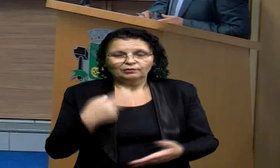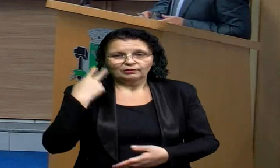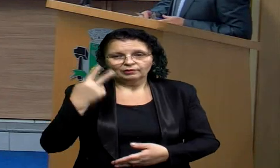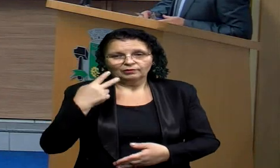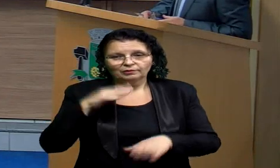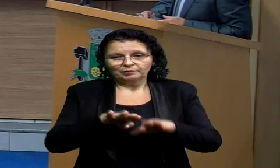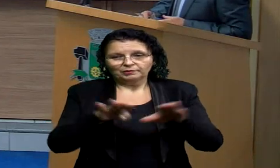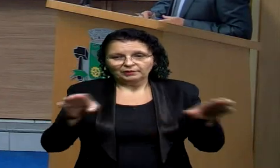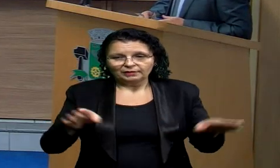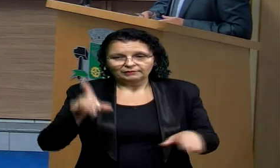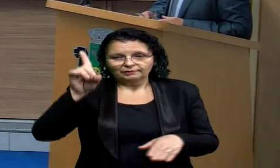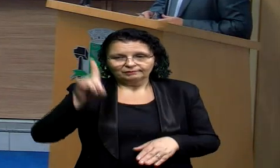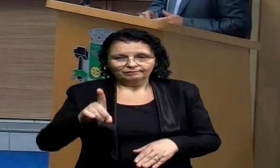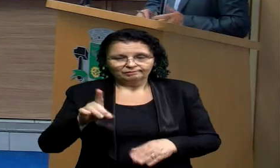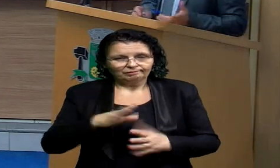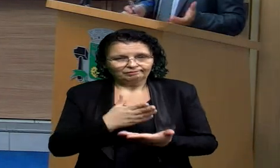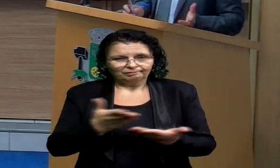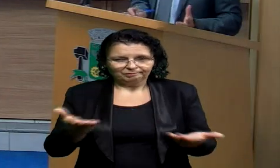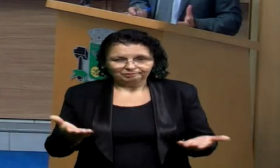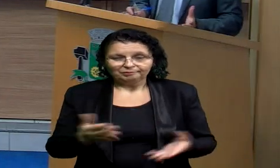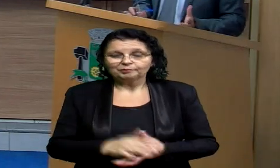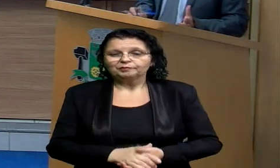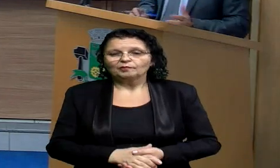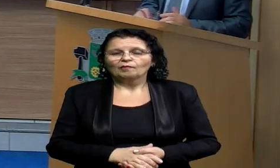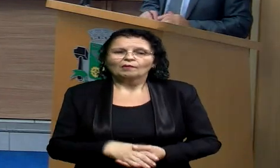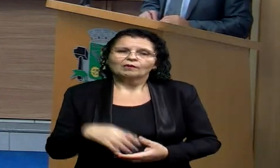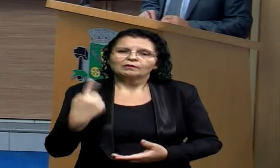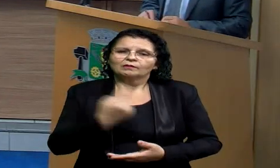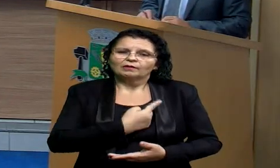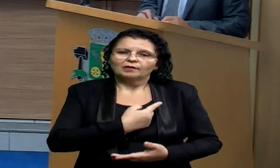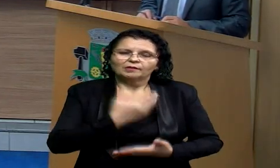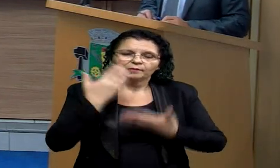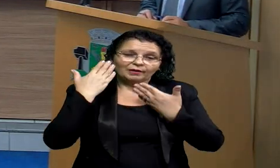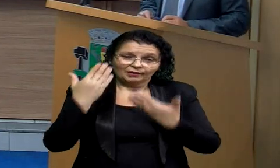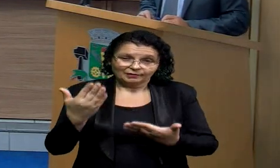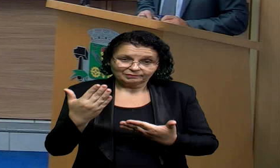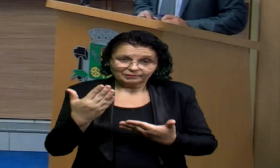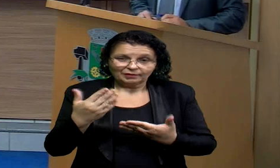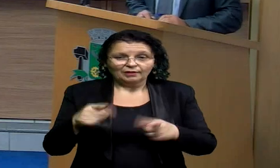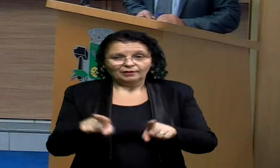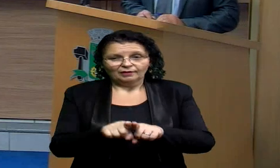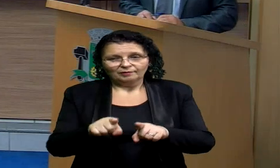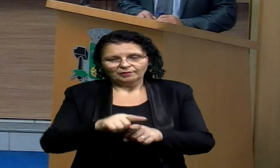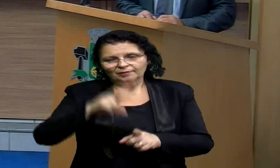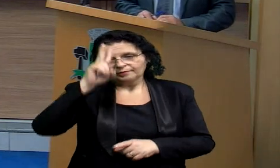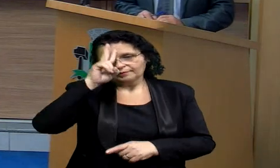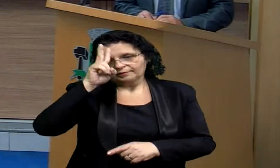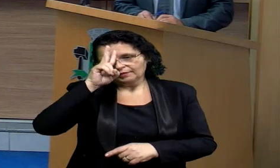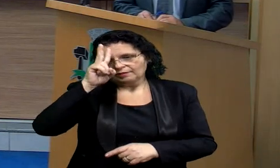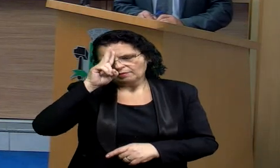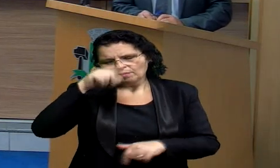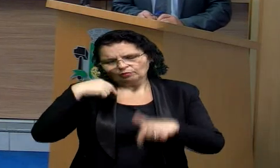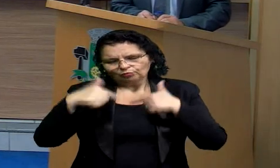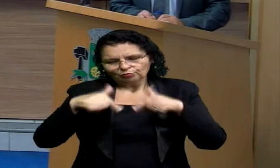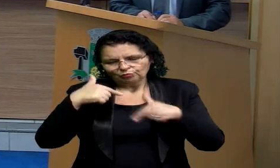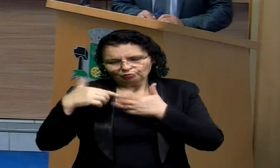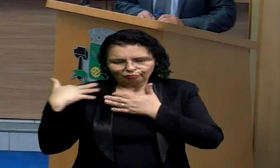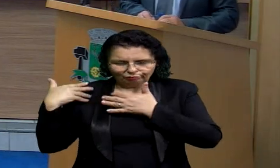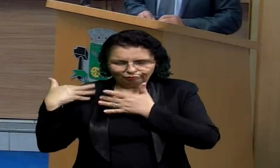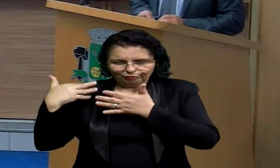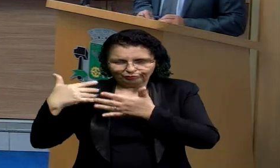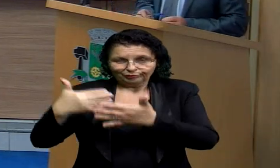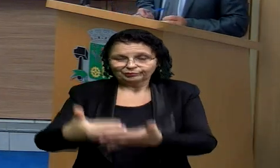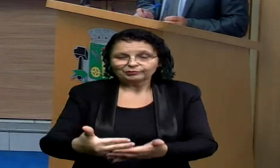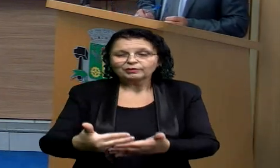mesa diretora a gente vem para agradecer e para relembrar o trabalho que nós temos feito e